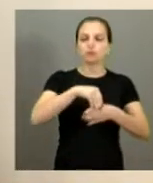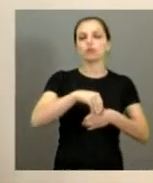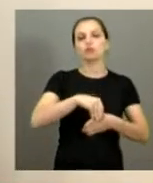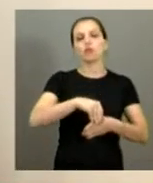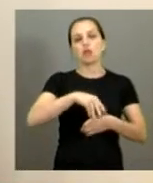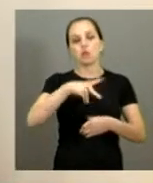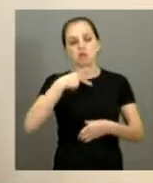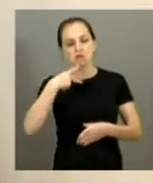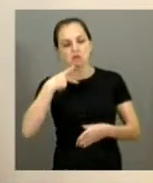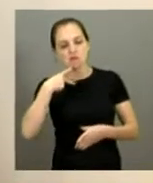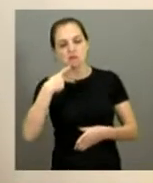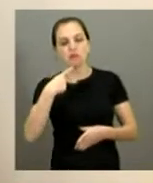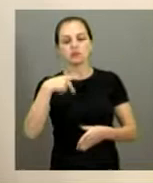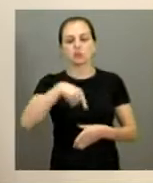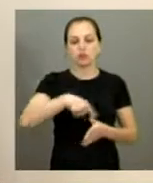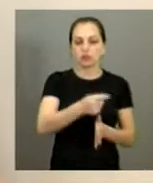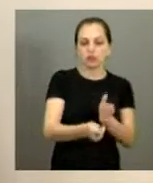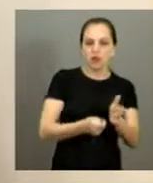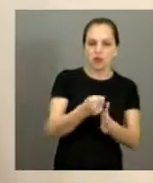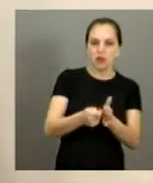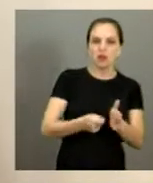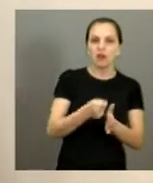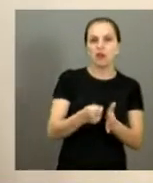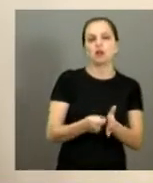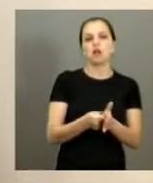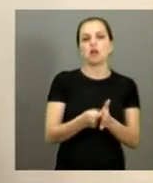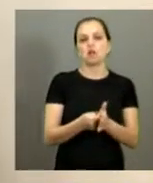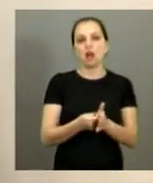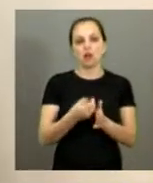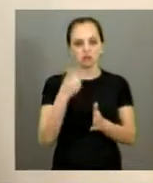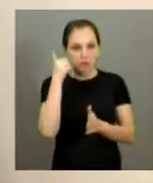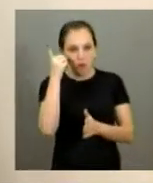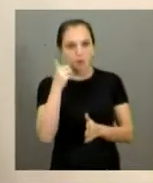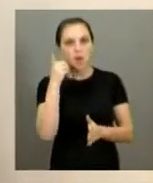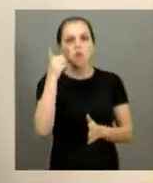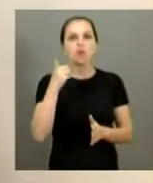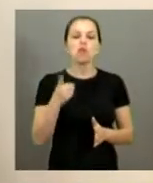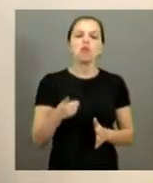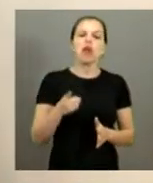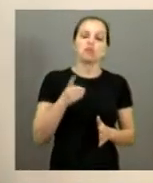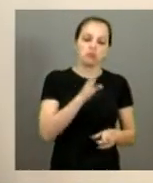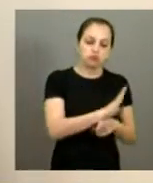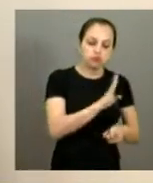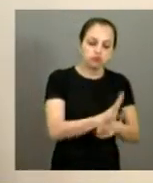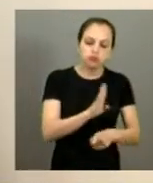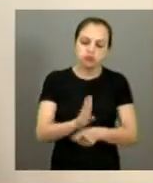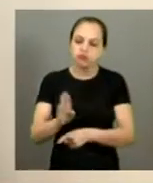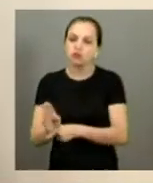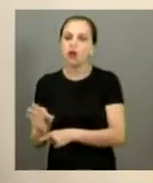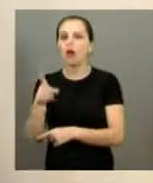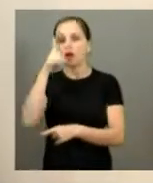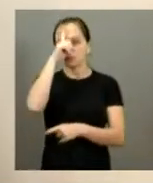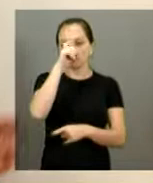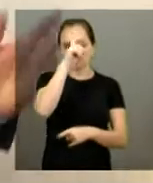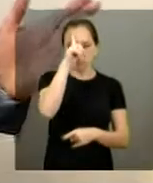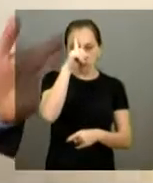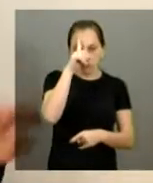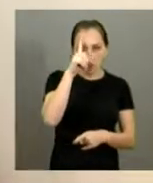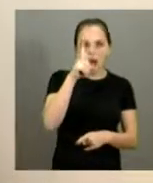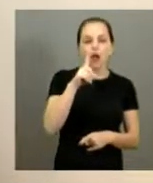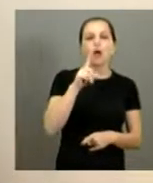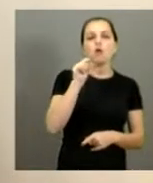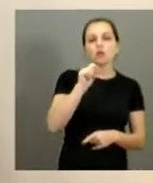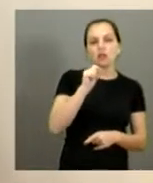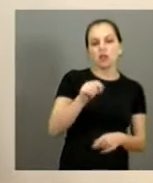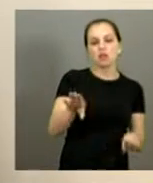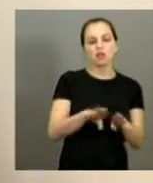é o deputado que tem carregado santa casa nas costas aí buscando aumento de teto verbas apoio realmente aqui no ame